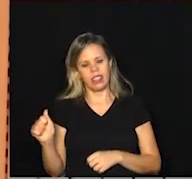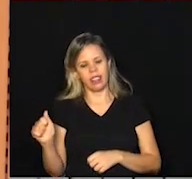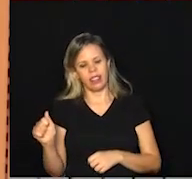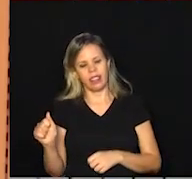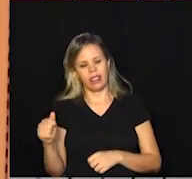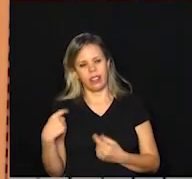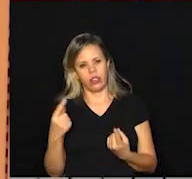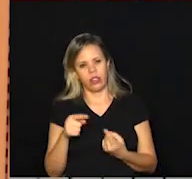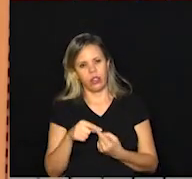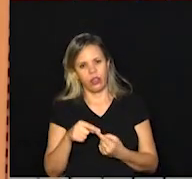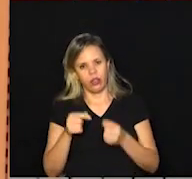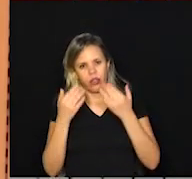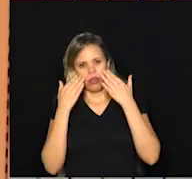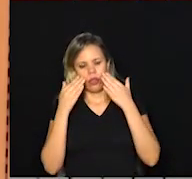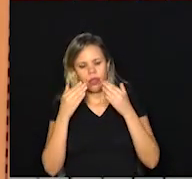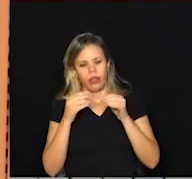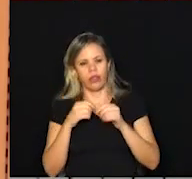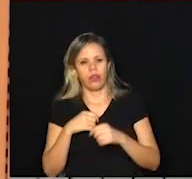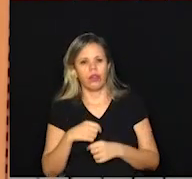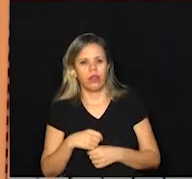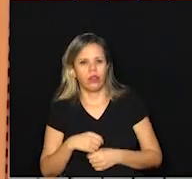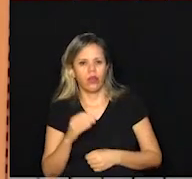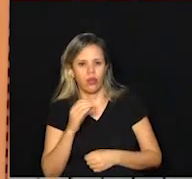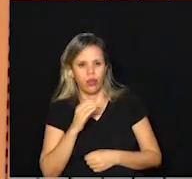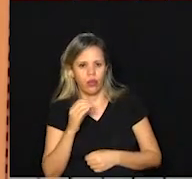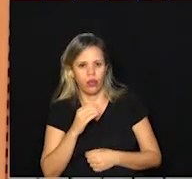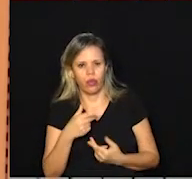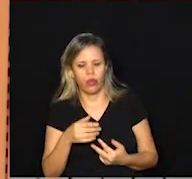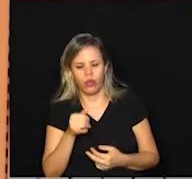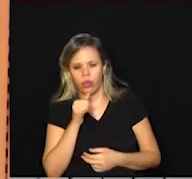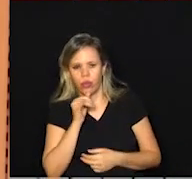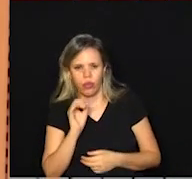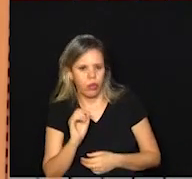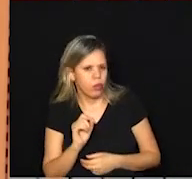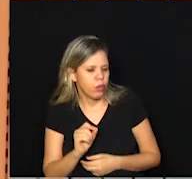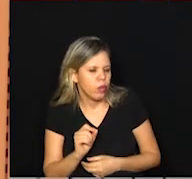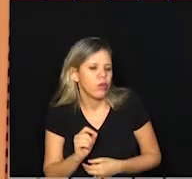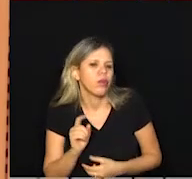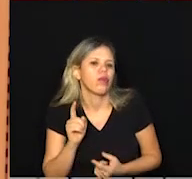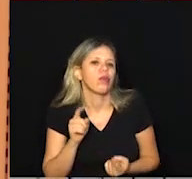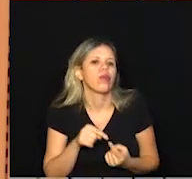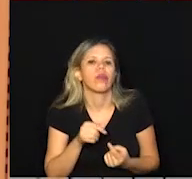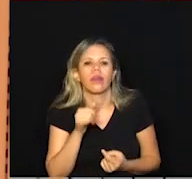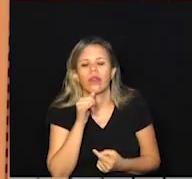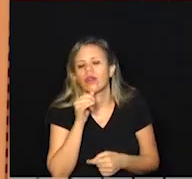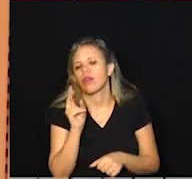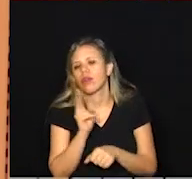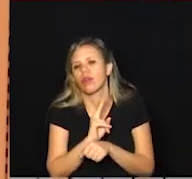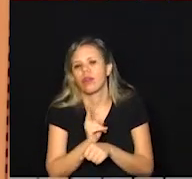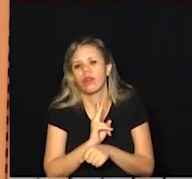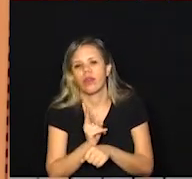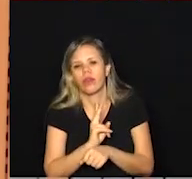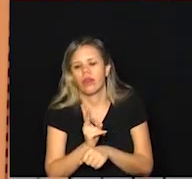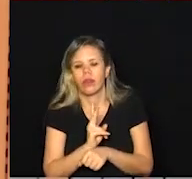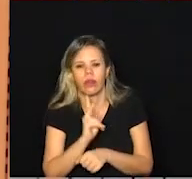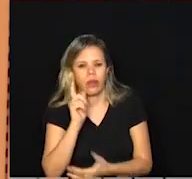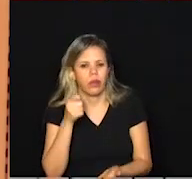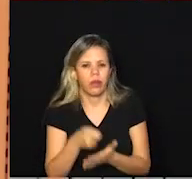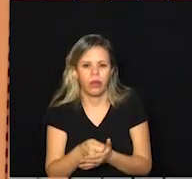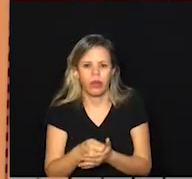pretendemos destacar pela emergência a essa questão da segurança da